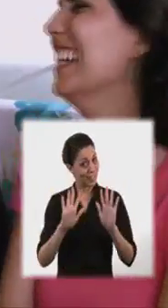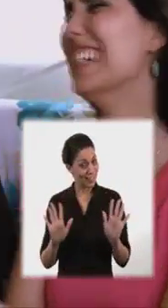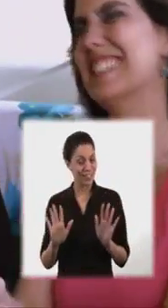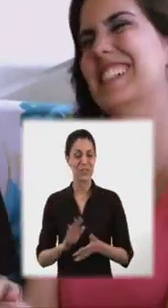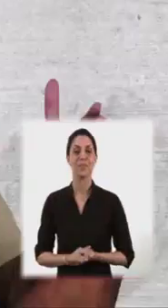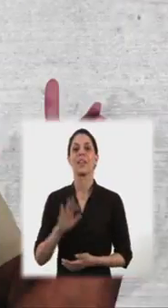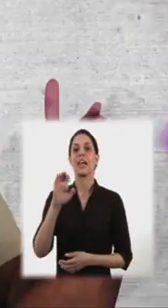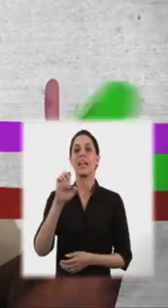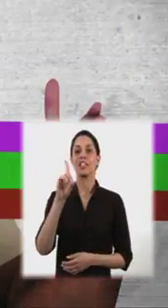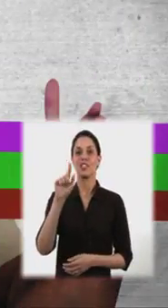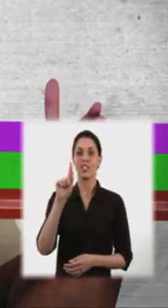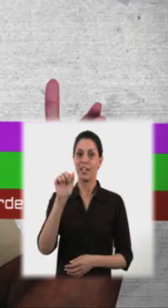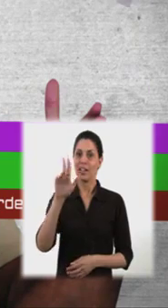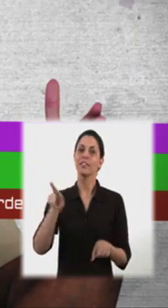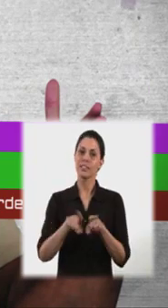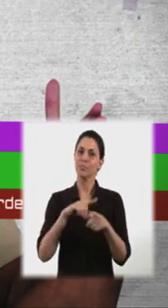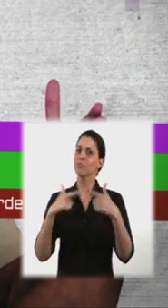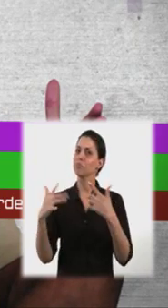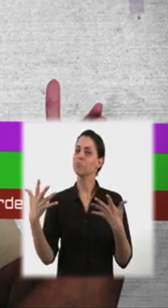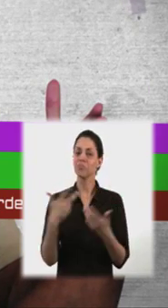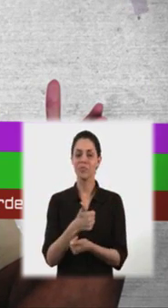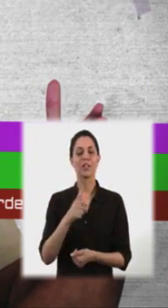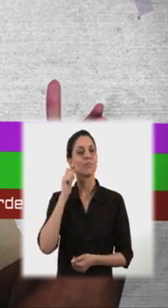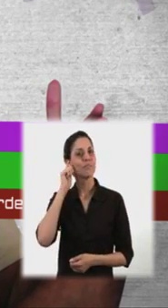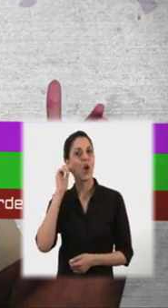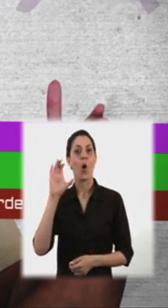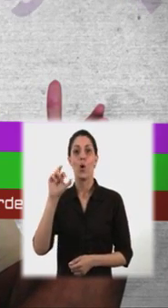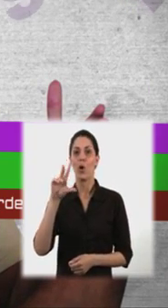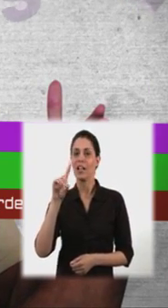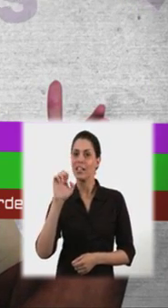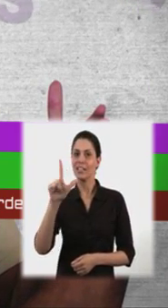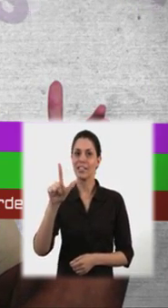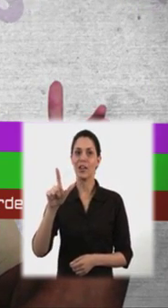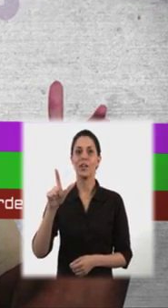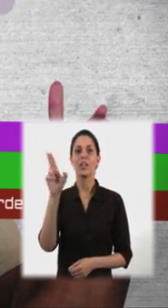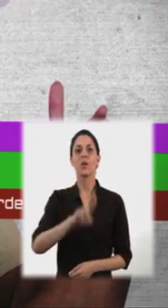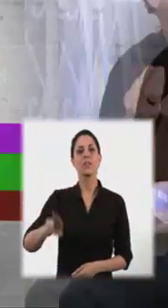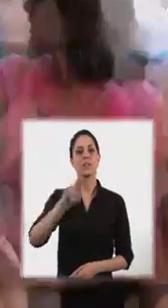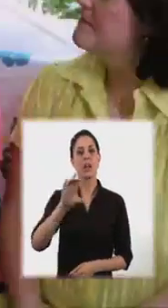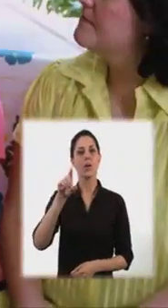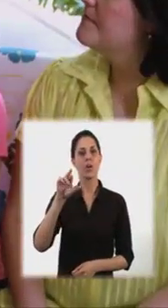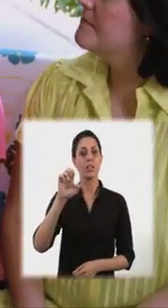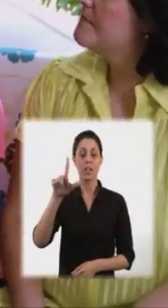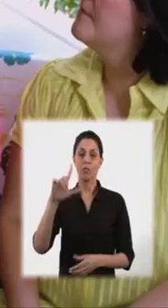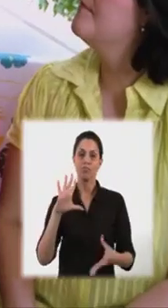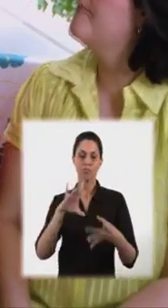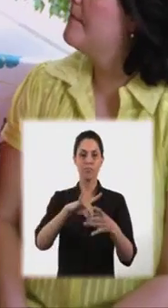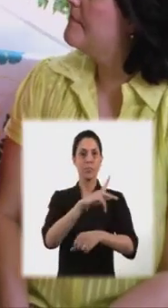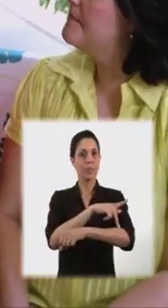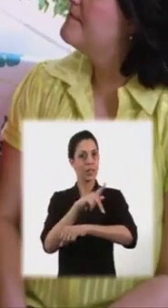E o Edgar também, que tem um trabalho muito bacana com a literatura de cordel, que também é o lance do projeto de vocês, de usar o cordel como uma ferramenta